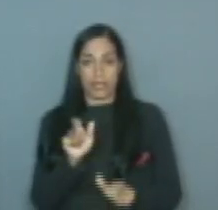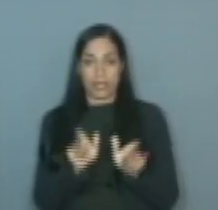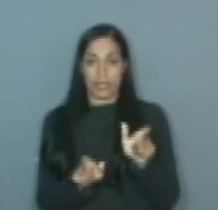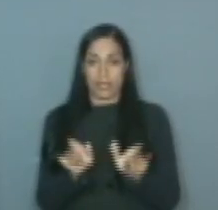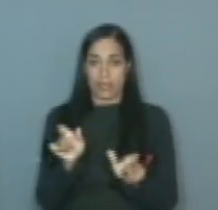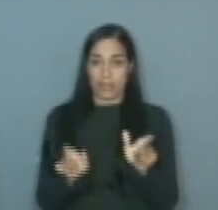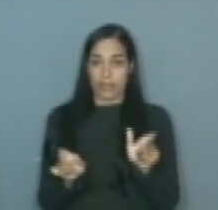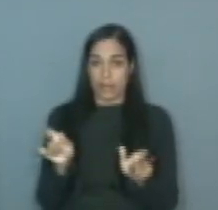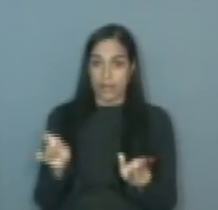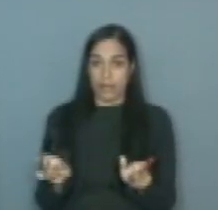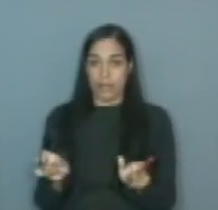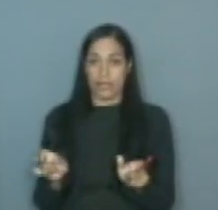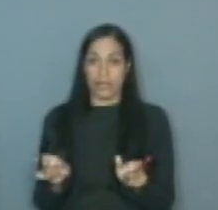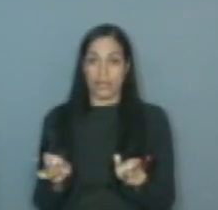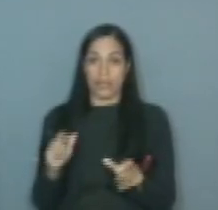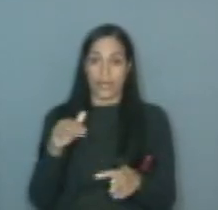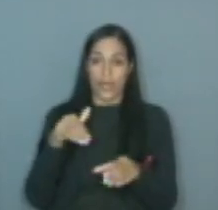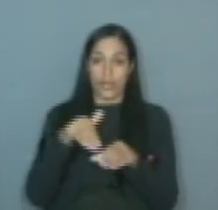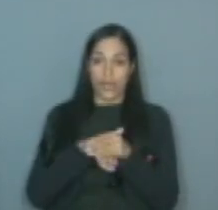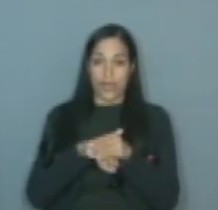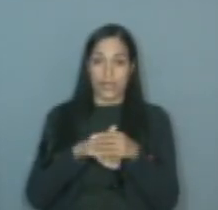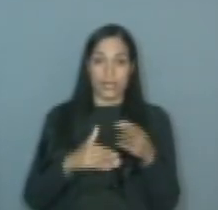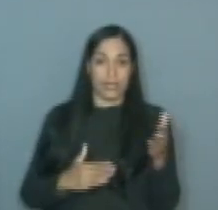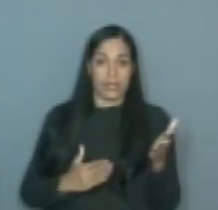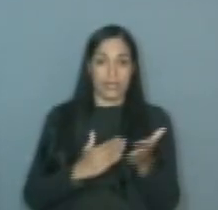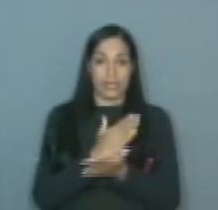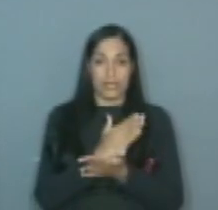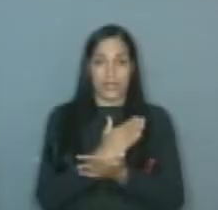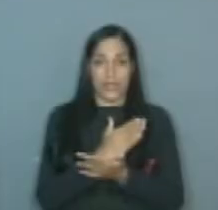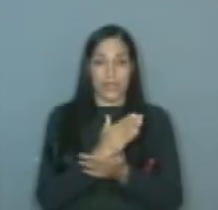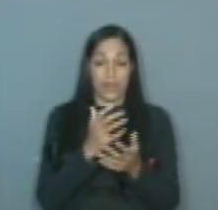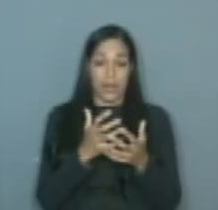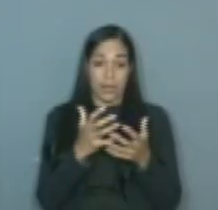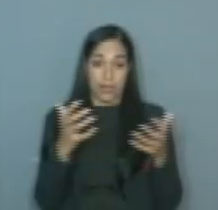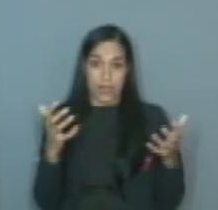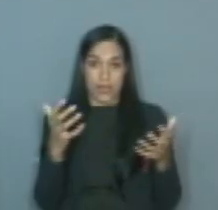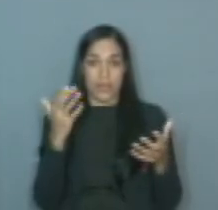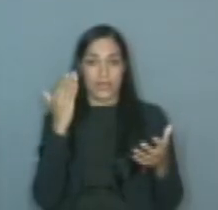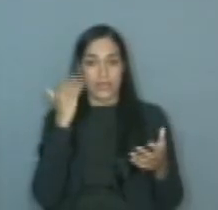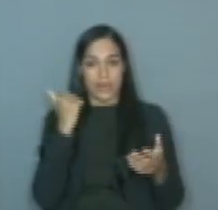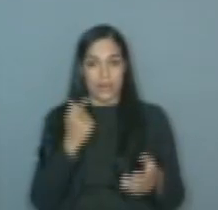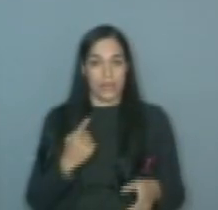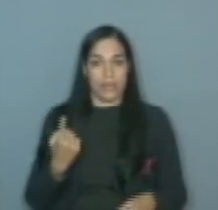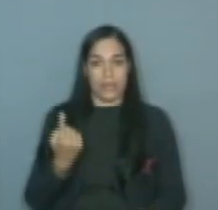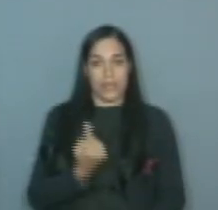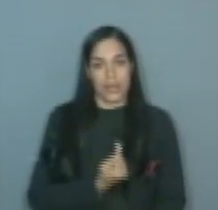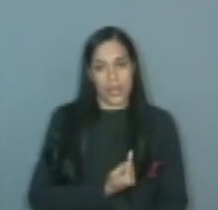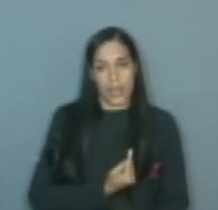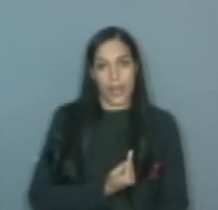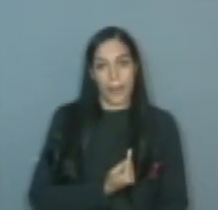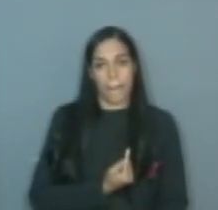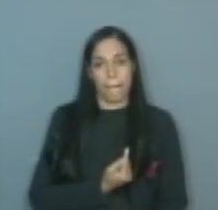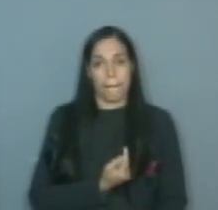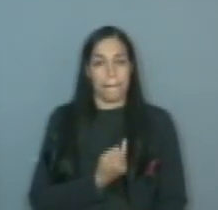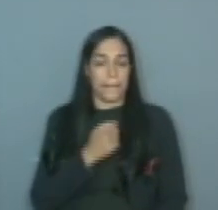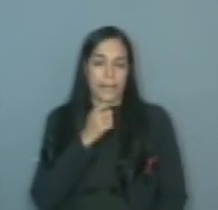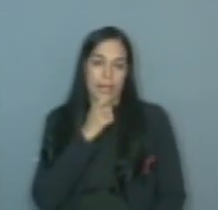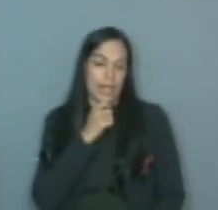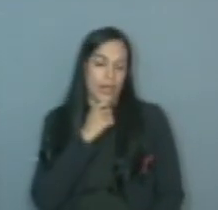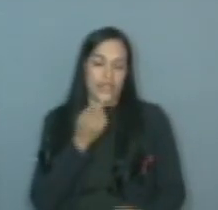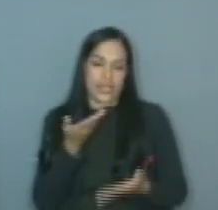vereadoras votem pela aprovação. A maioria, a gente sabe, não vai ser atendido pela